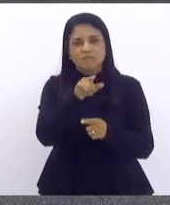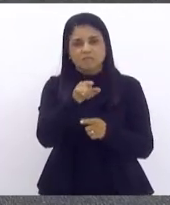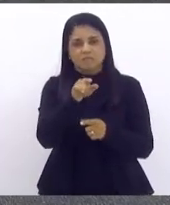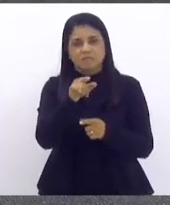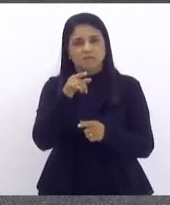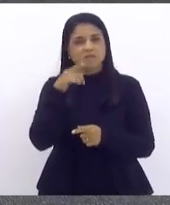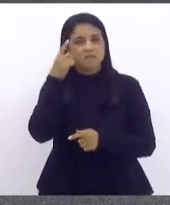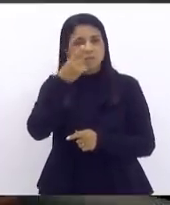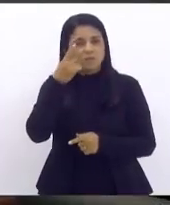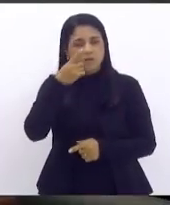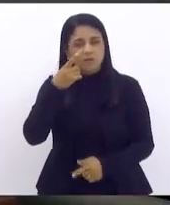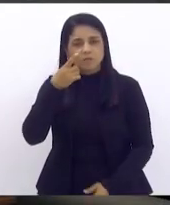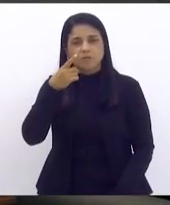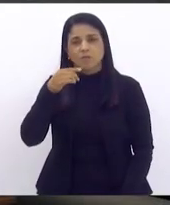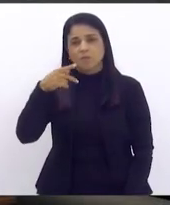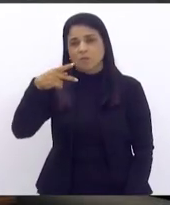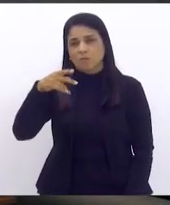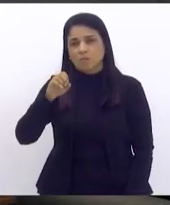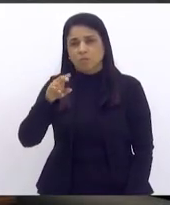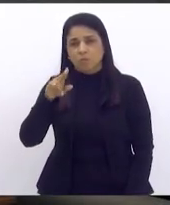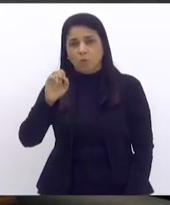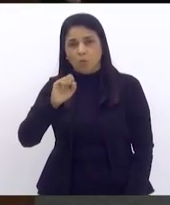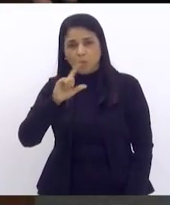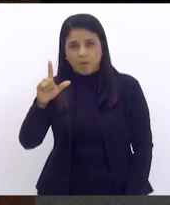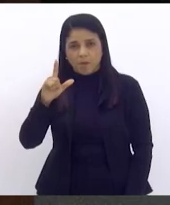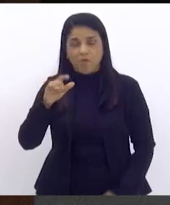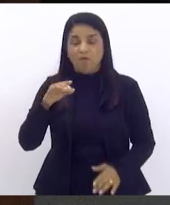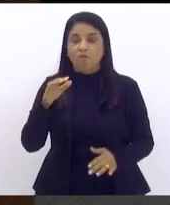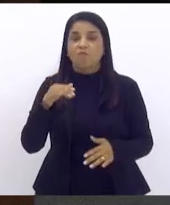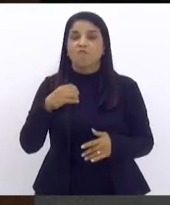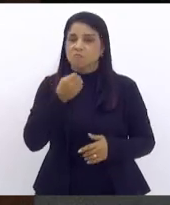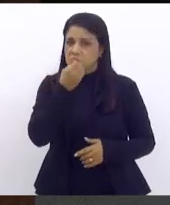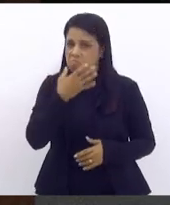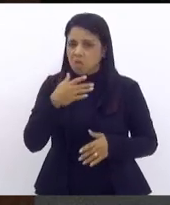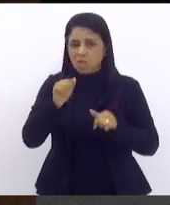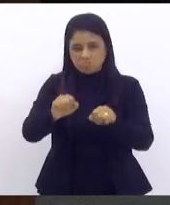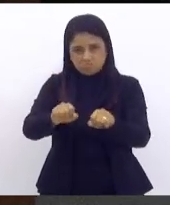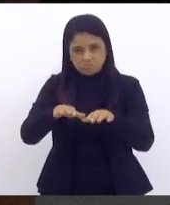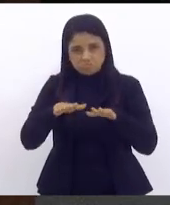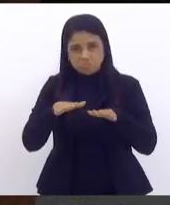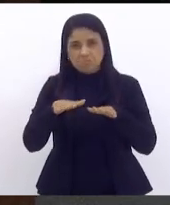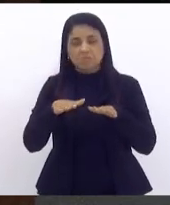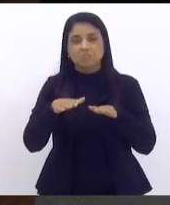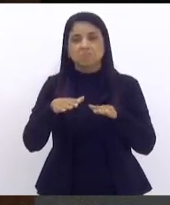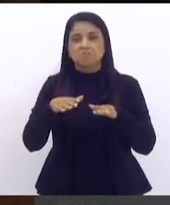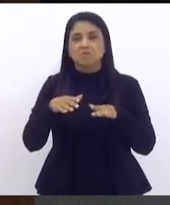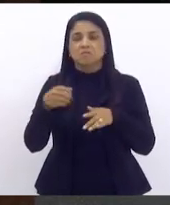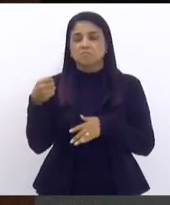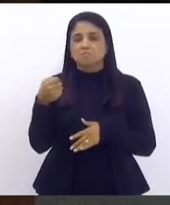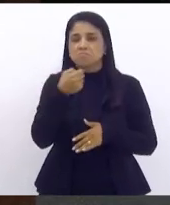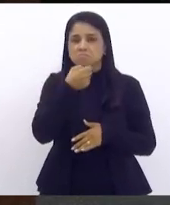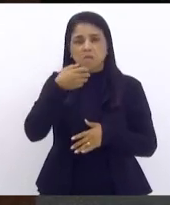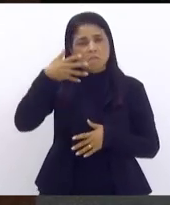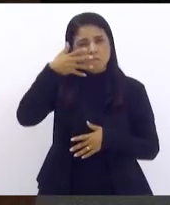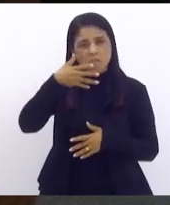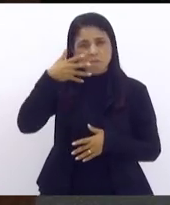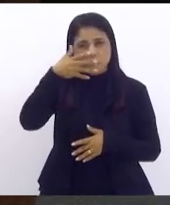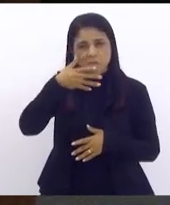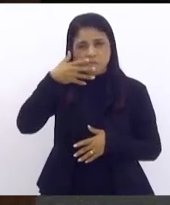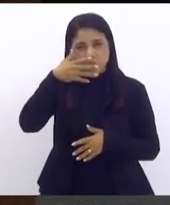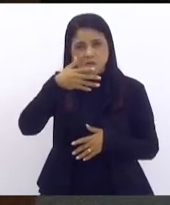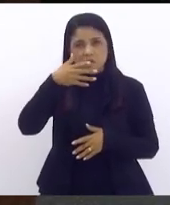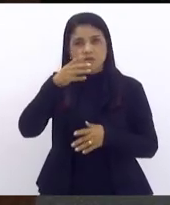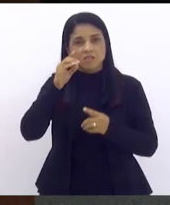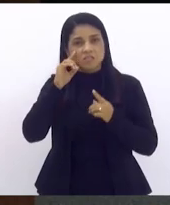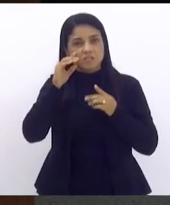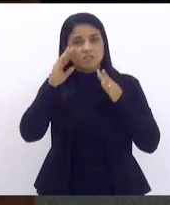deputado Felipe Poubel foi muito feliz durante o expediente, durante a sessão plenária, quando fez uma intervenção aqui no microfone de aparte e se dirigiu